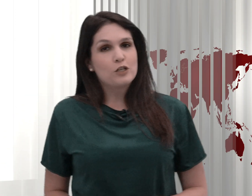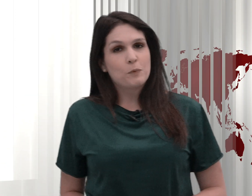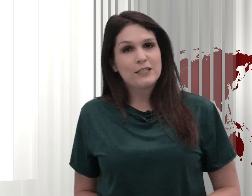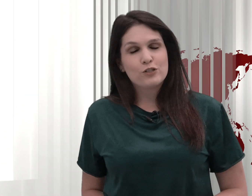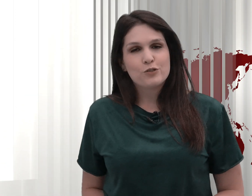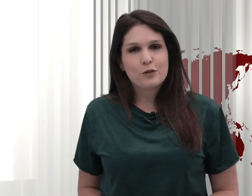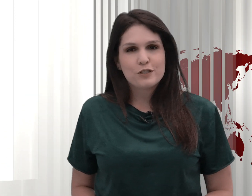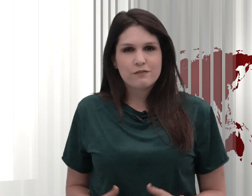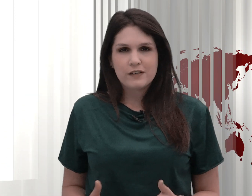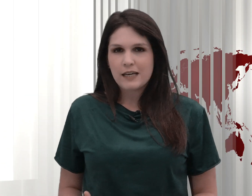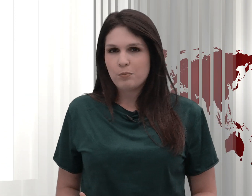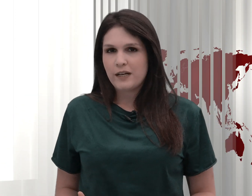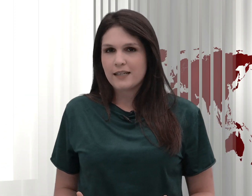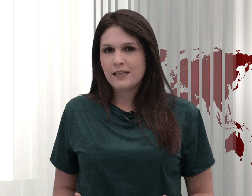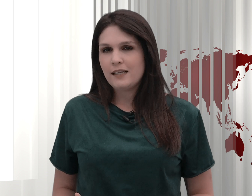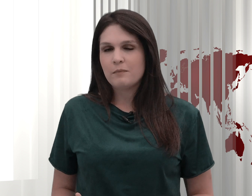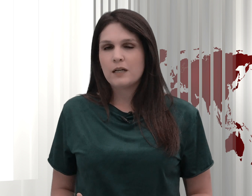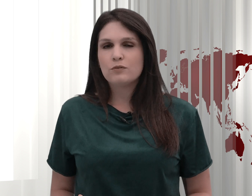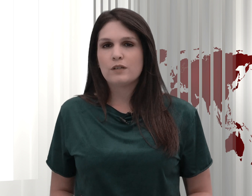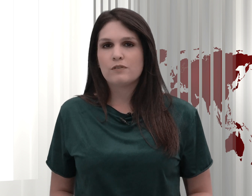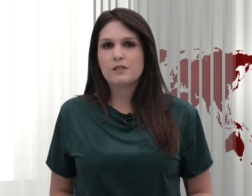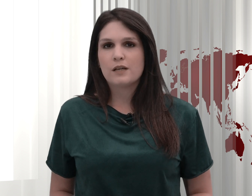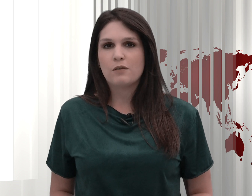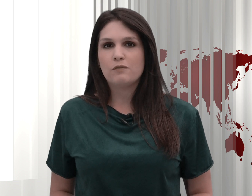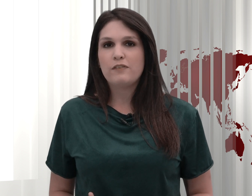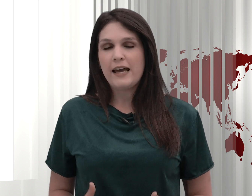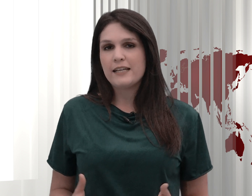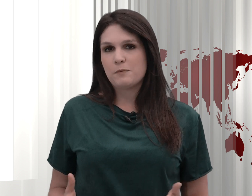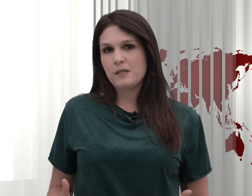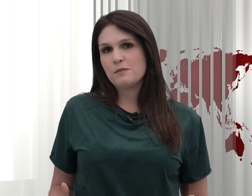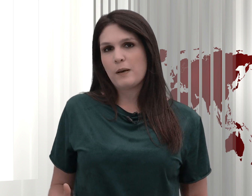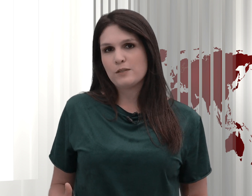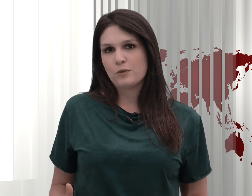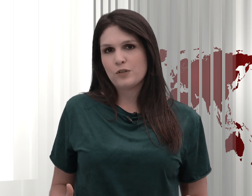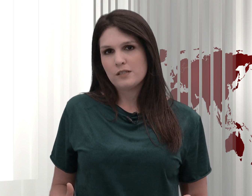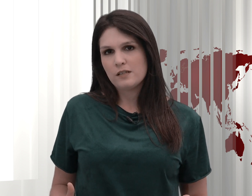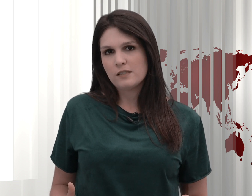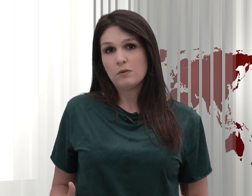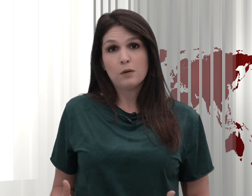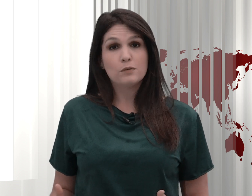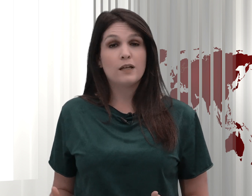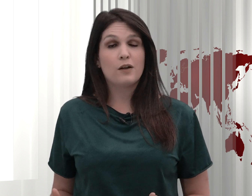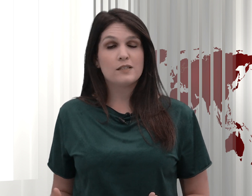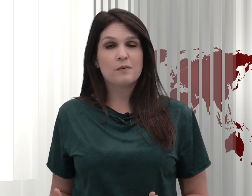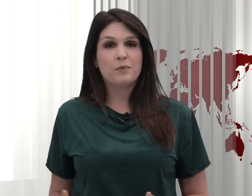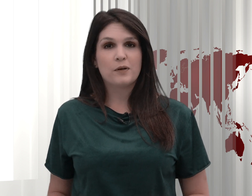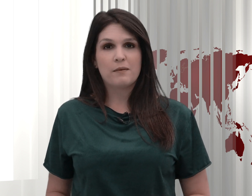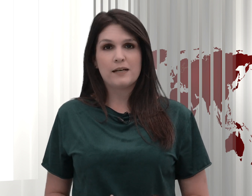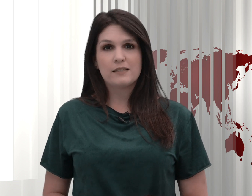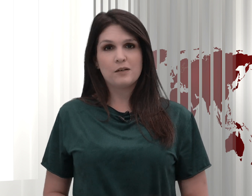E o nosso boletim de hoje fica por aqui. Lembrando que você confere as principais notícias